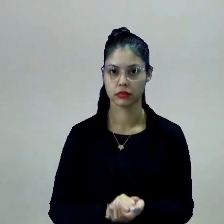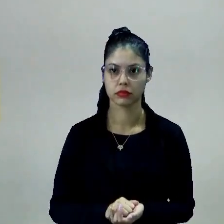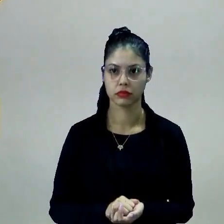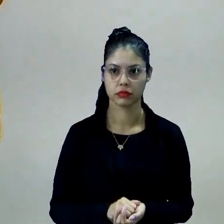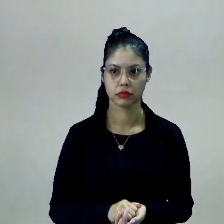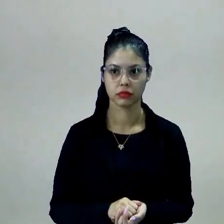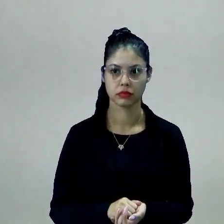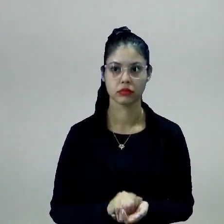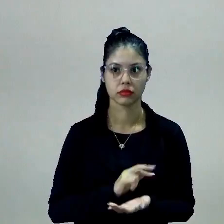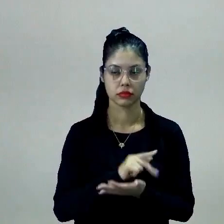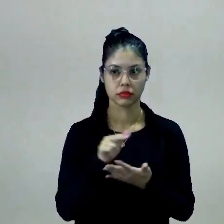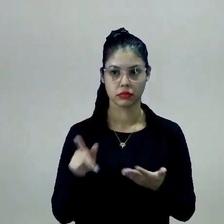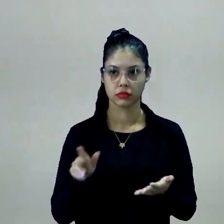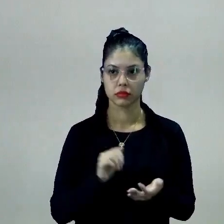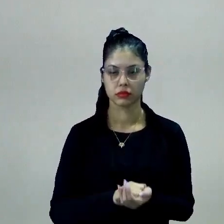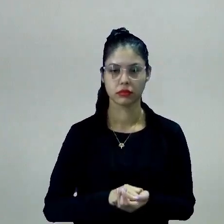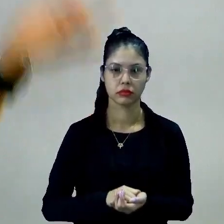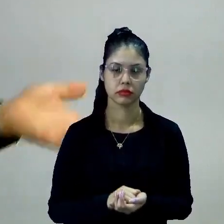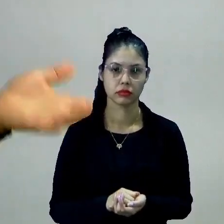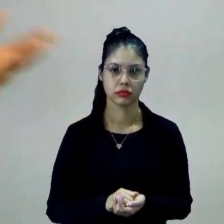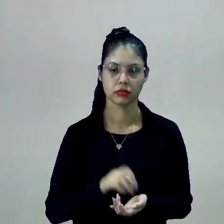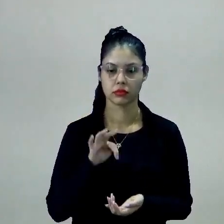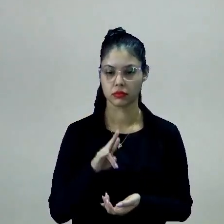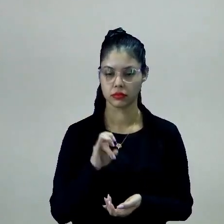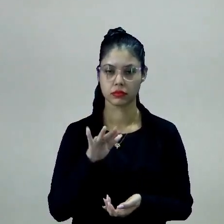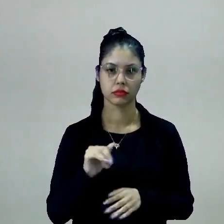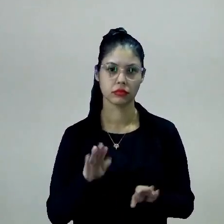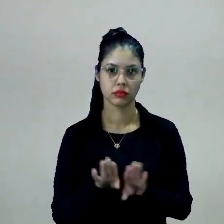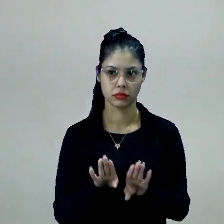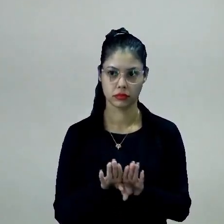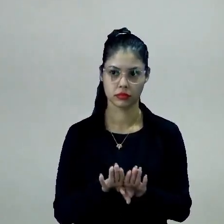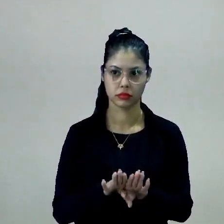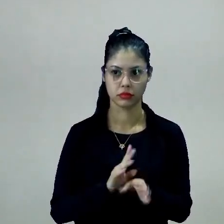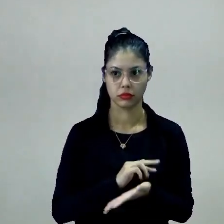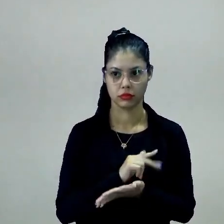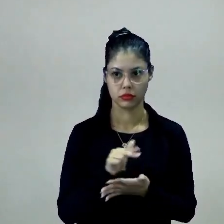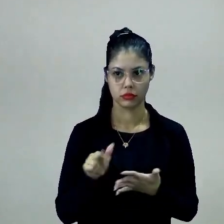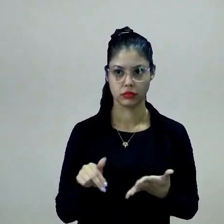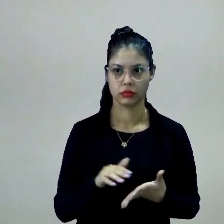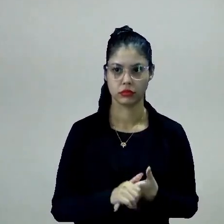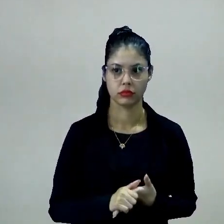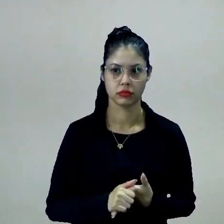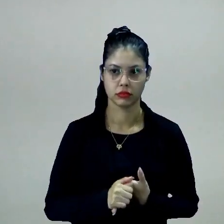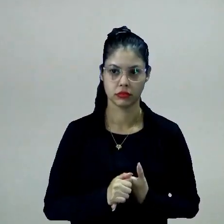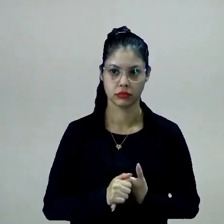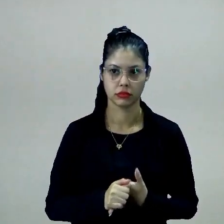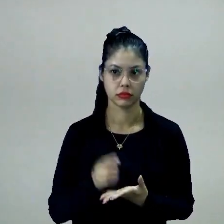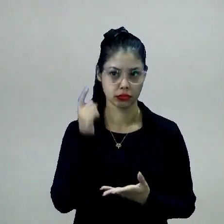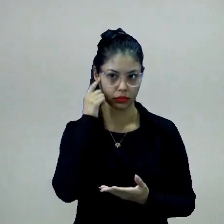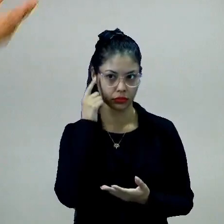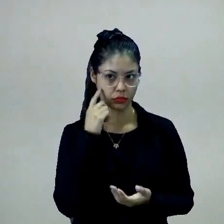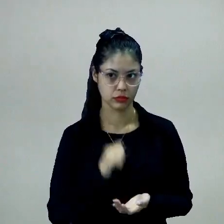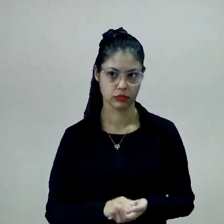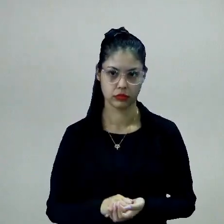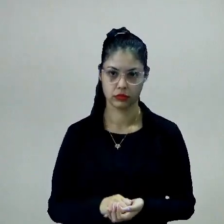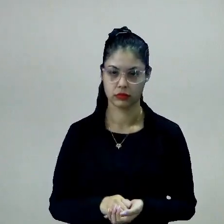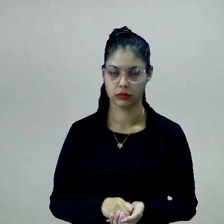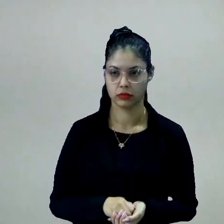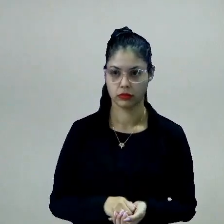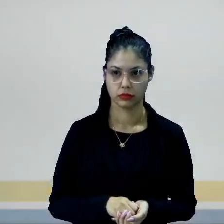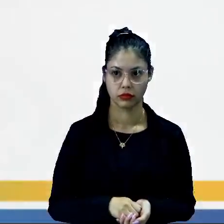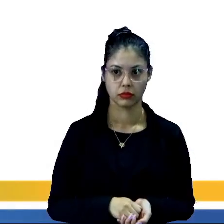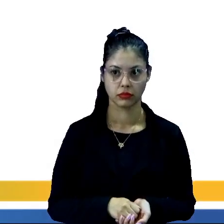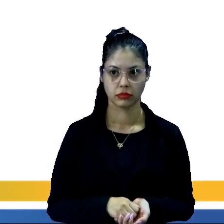pessoas são budistas, né? Milhões de pessoas são ateus. Né? É a diversidade, né? Do pensamento, da crença